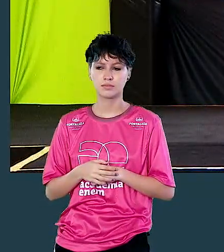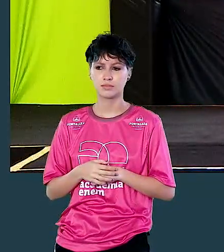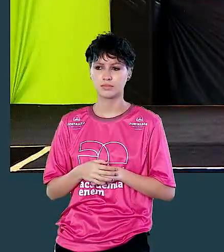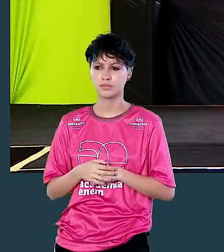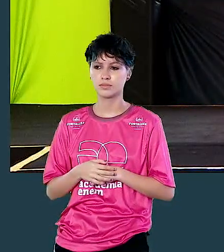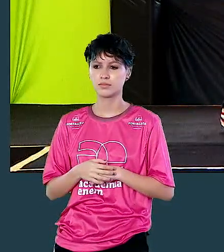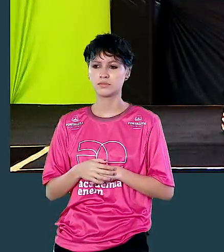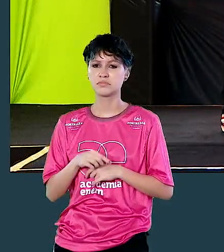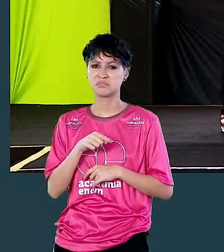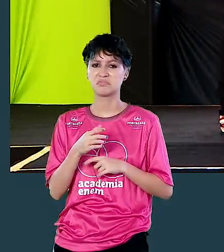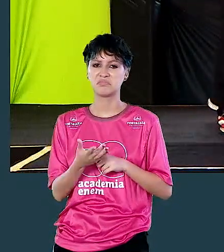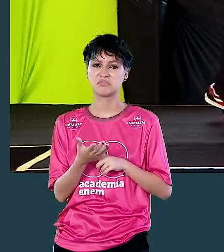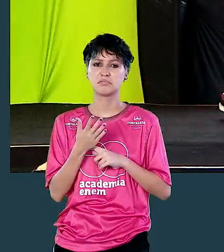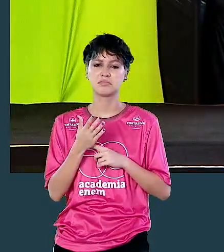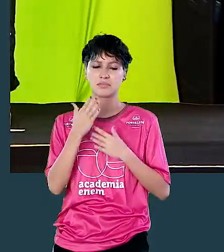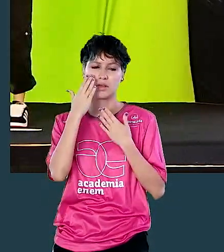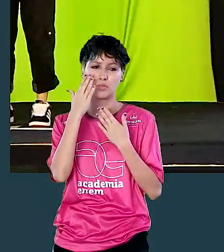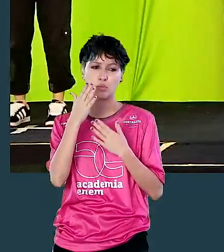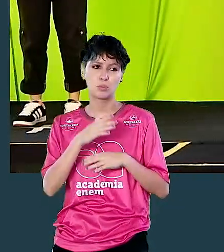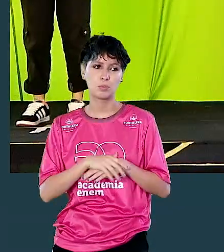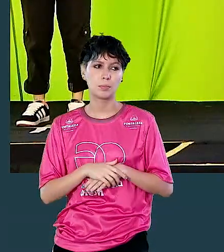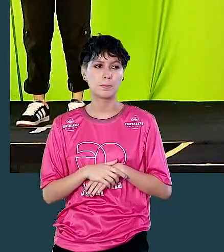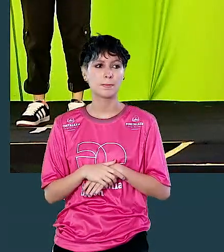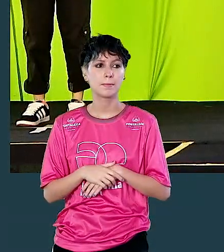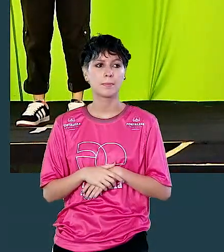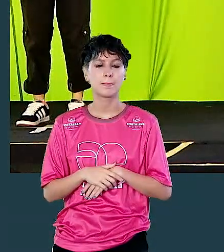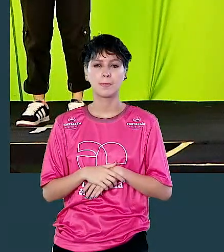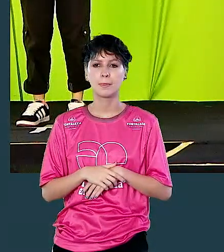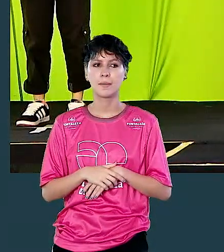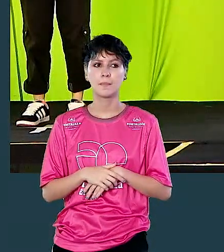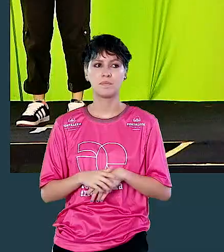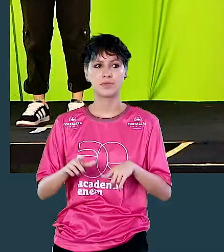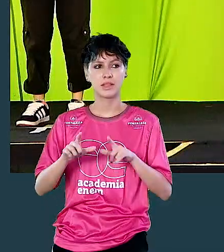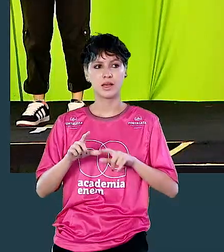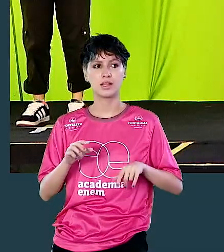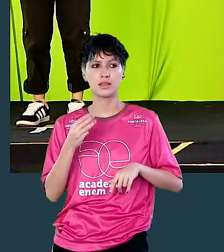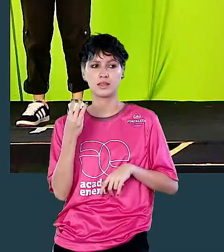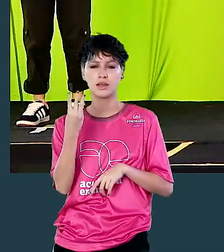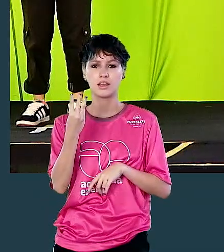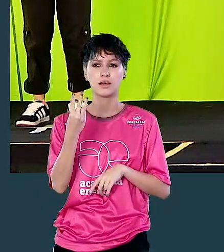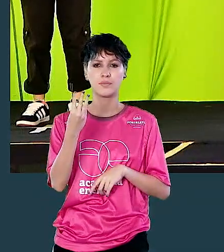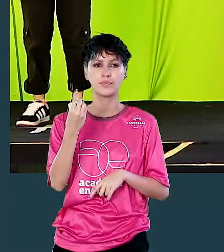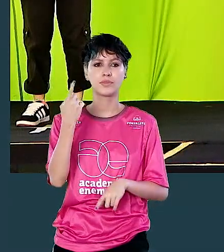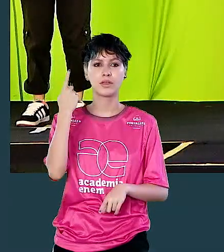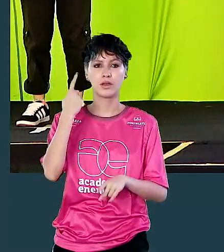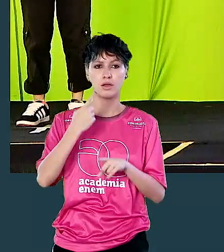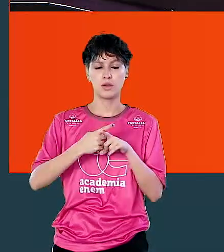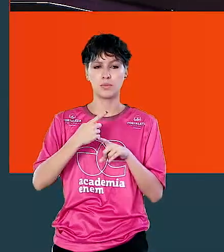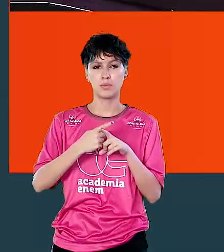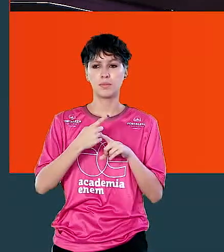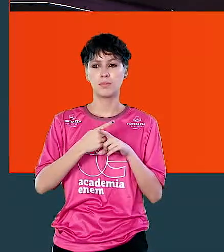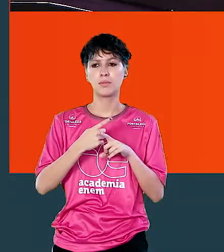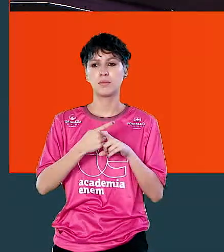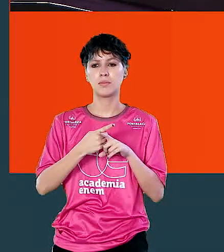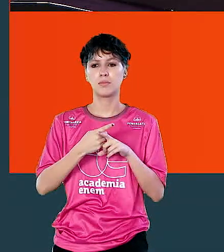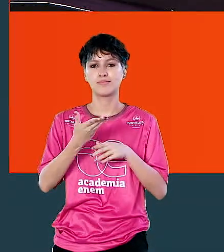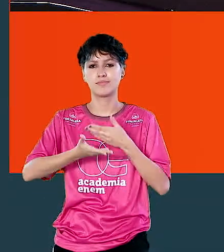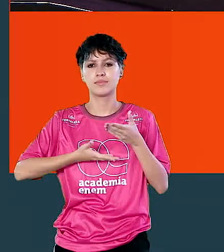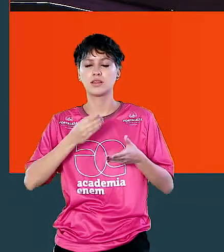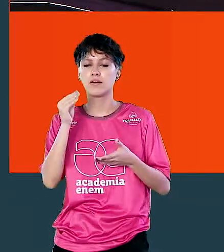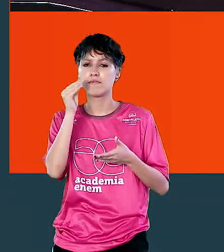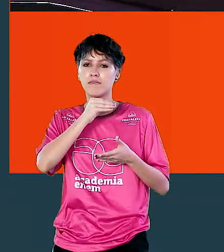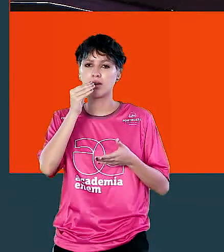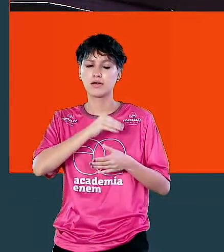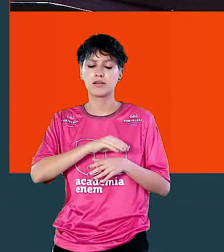Matheusão ajudou a gente aí, ó. Letra E, galera. Por que é fraca interação intermolecular?